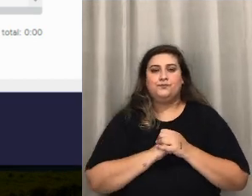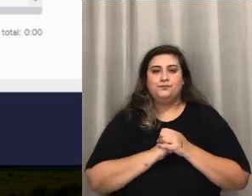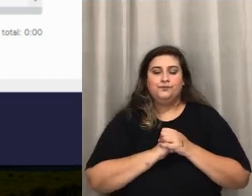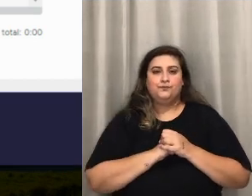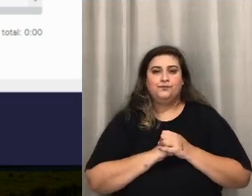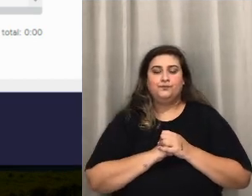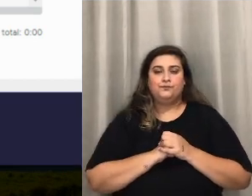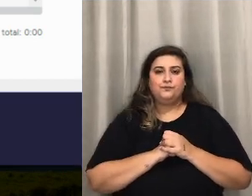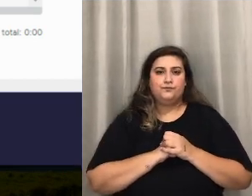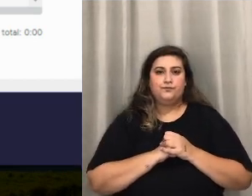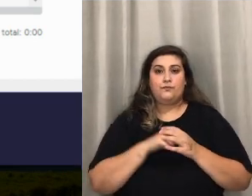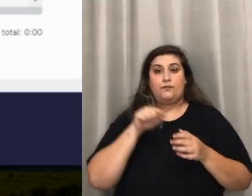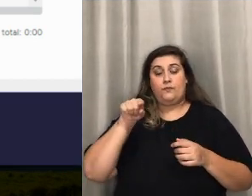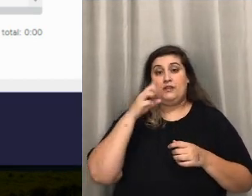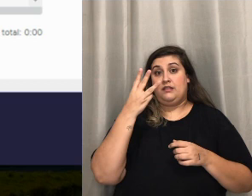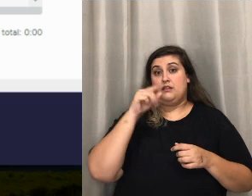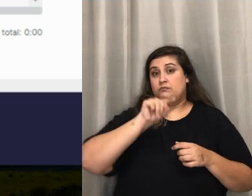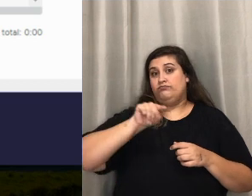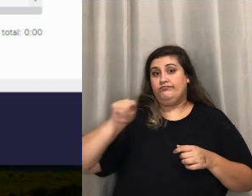pontinhos. Nesses 3 pontinhos,